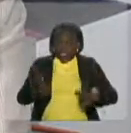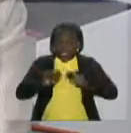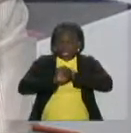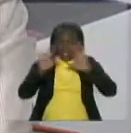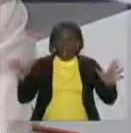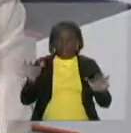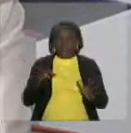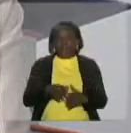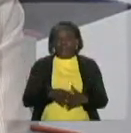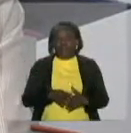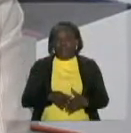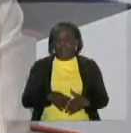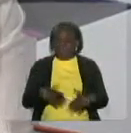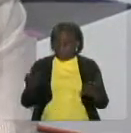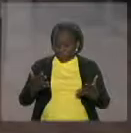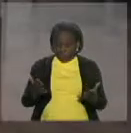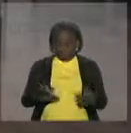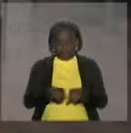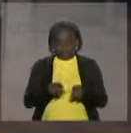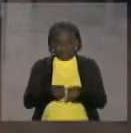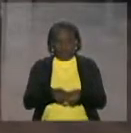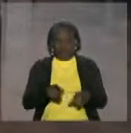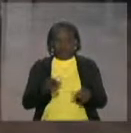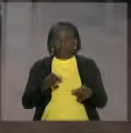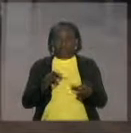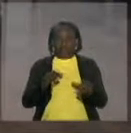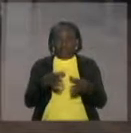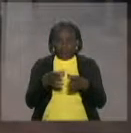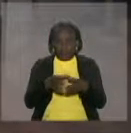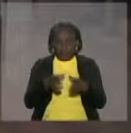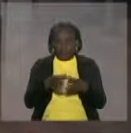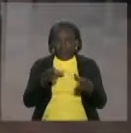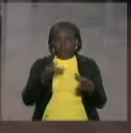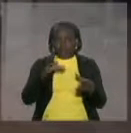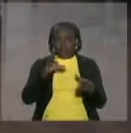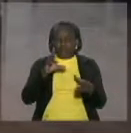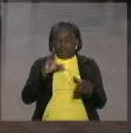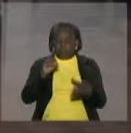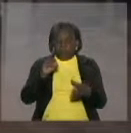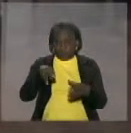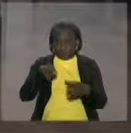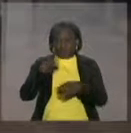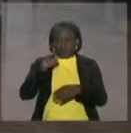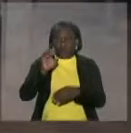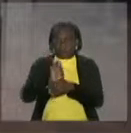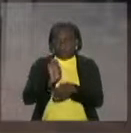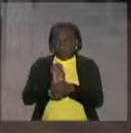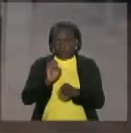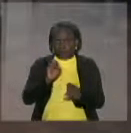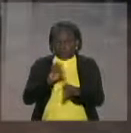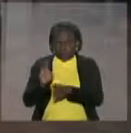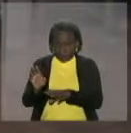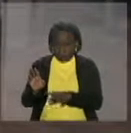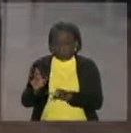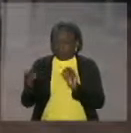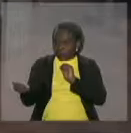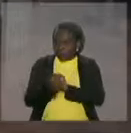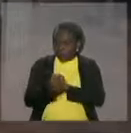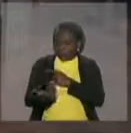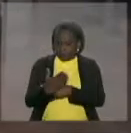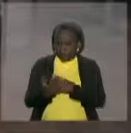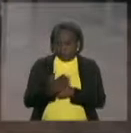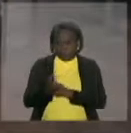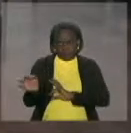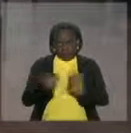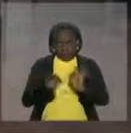dispor expressamente. E agora, Gonzalo, os conselhos de educação, o Conselho Estadual de Educação, que foi um grande parceiro na